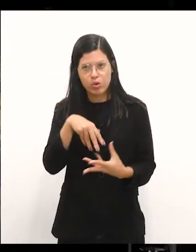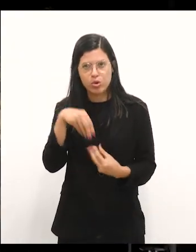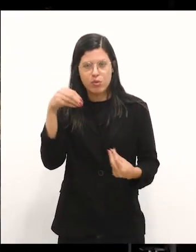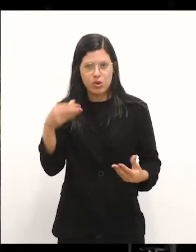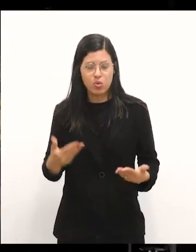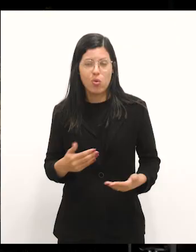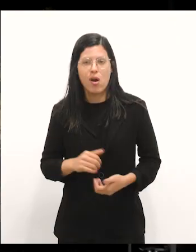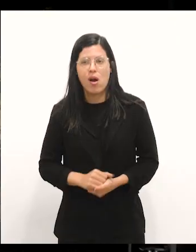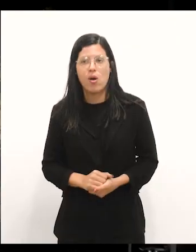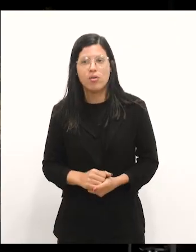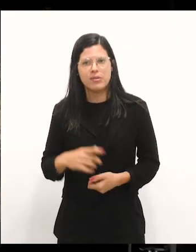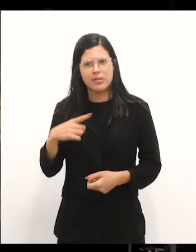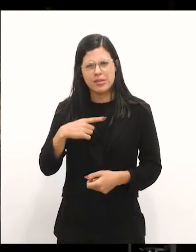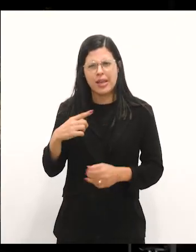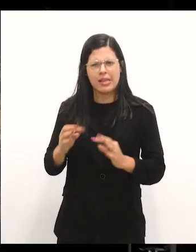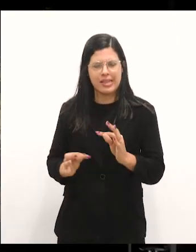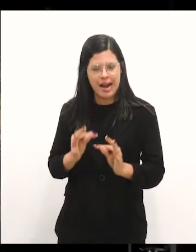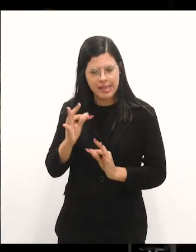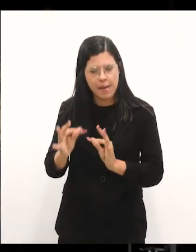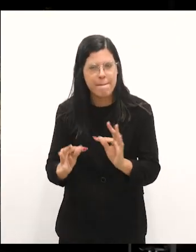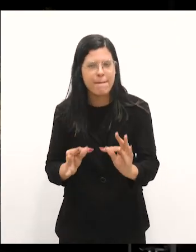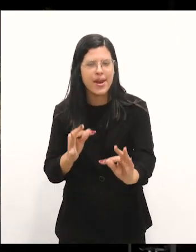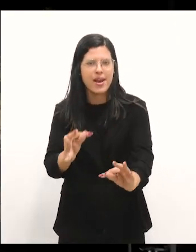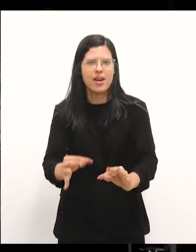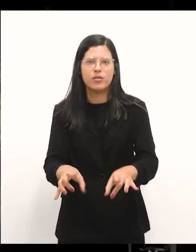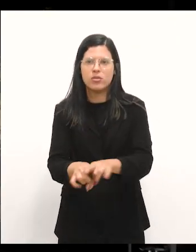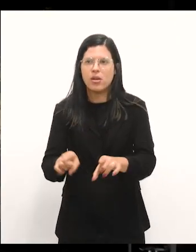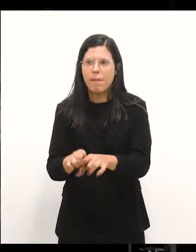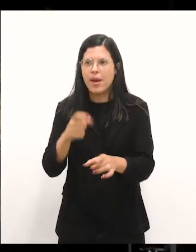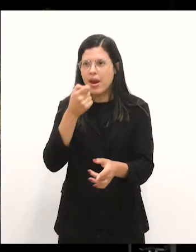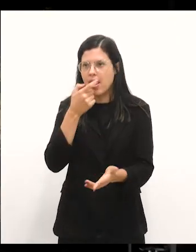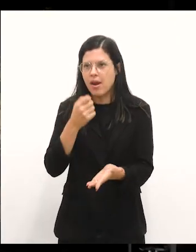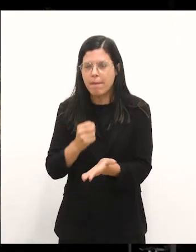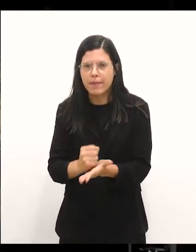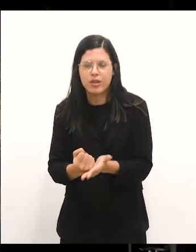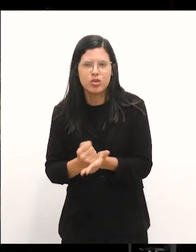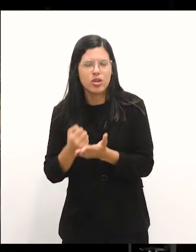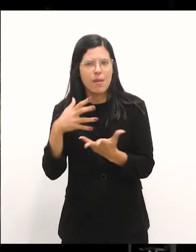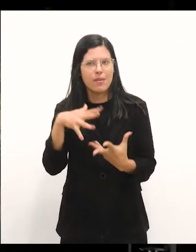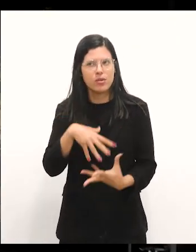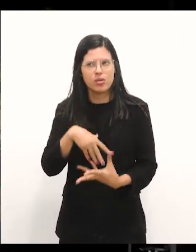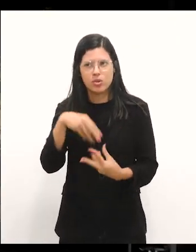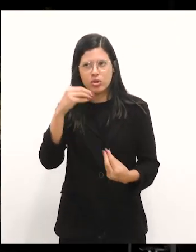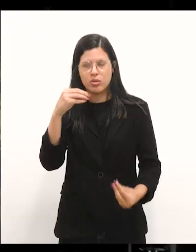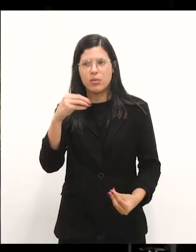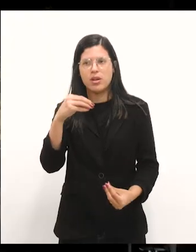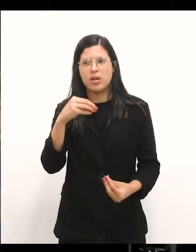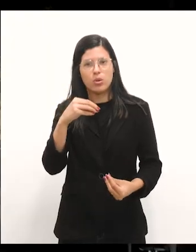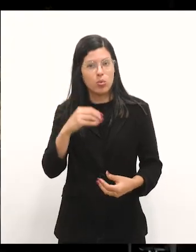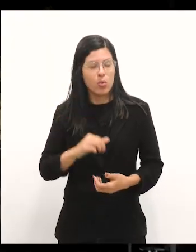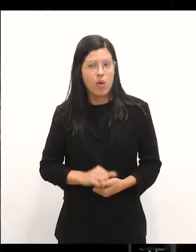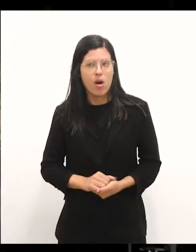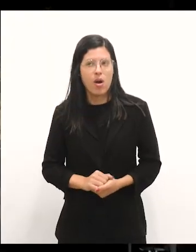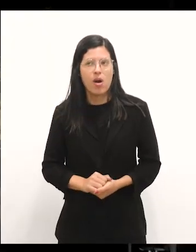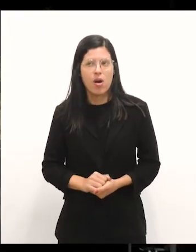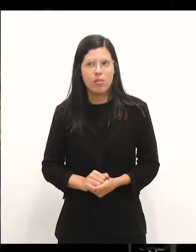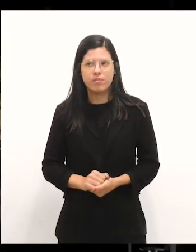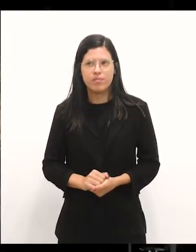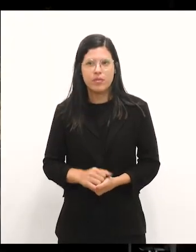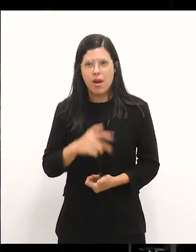levado a câmaras de tratamento, ele recebe medicamentos espirituais,